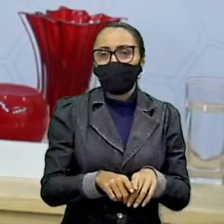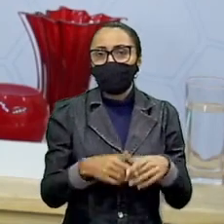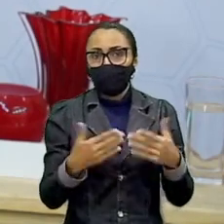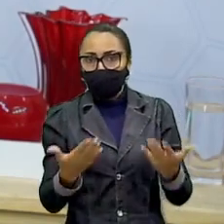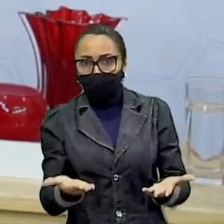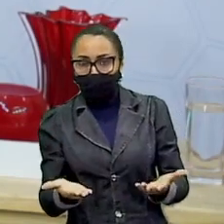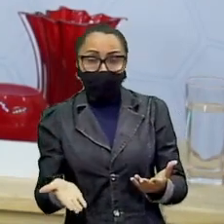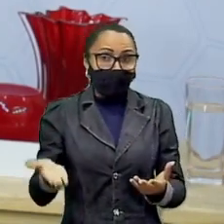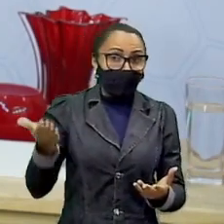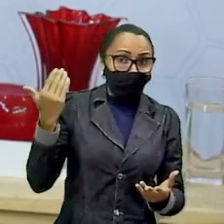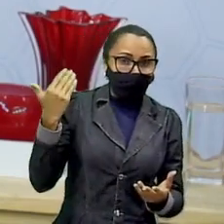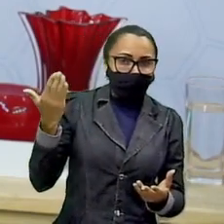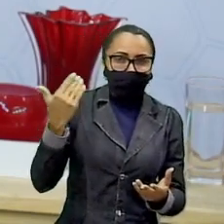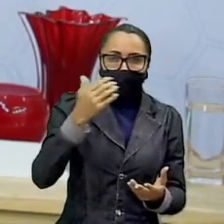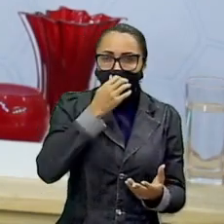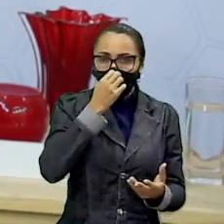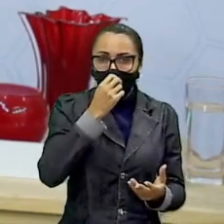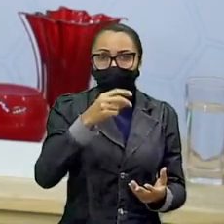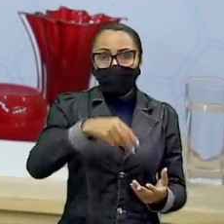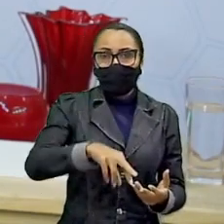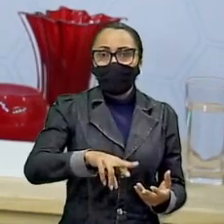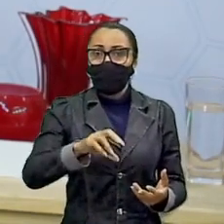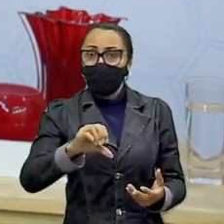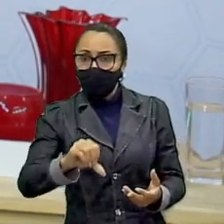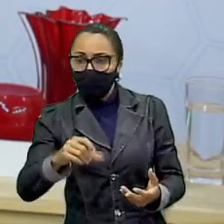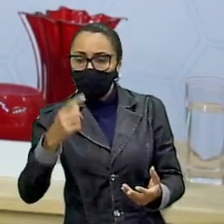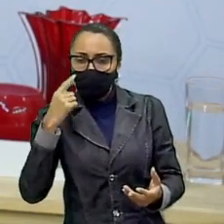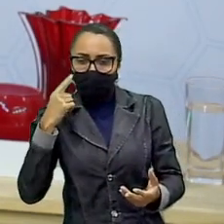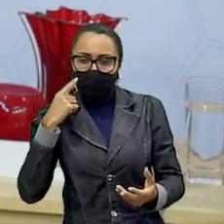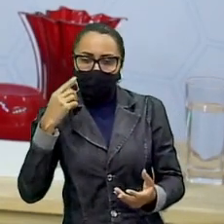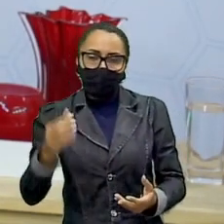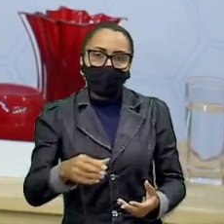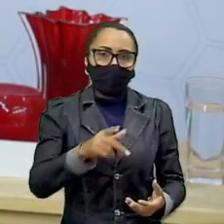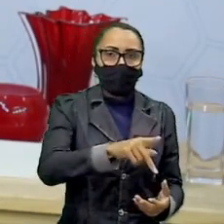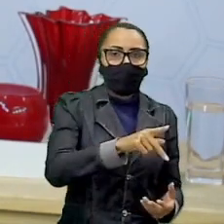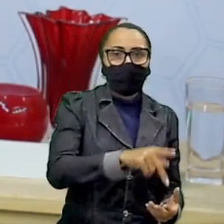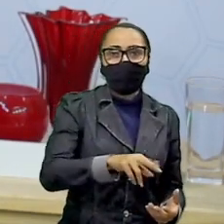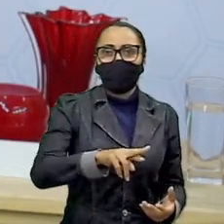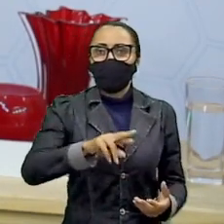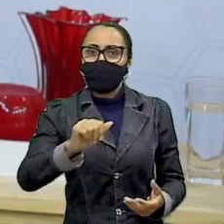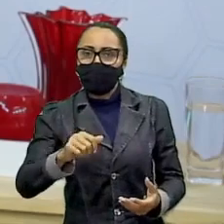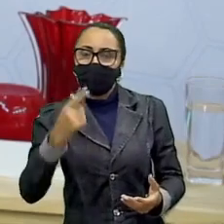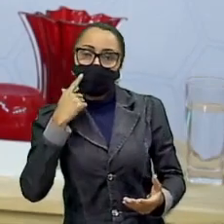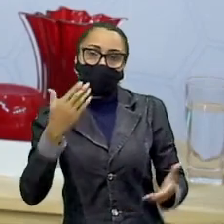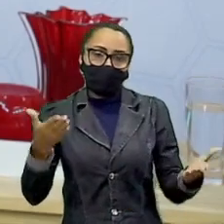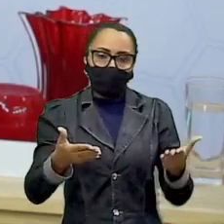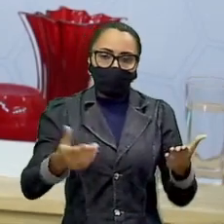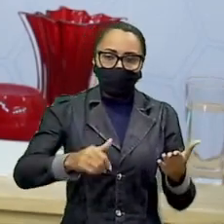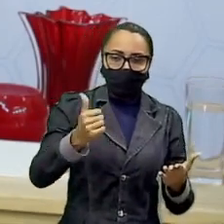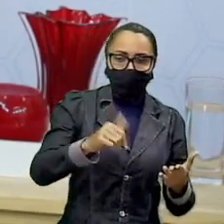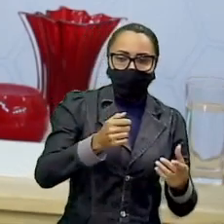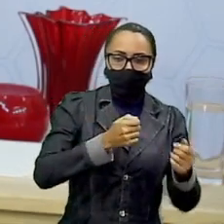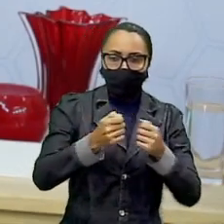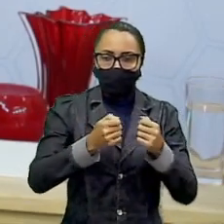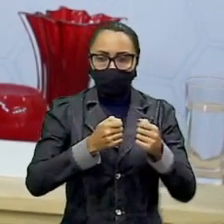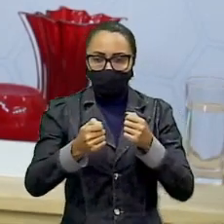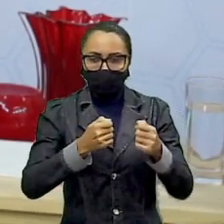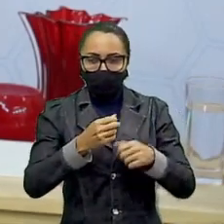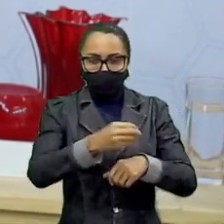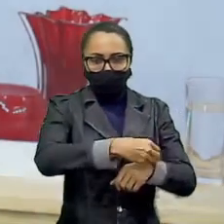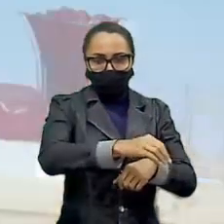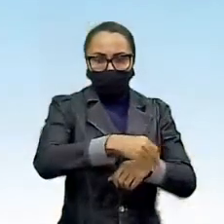era a antiga NR9, que era o PPRA, e aí hoje é a avaliação e controle das